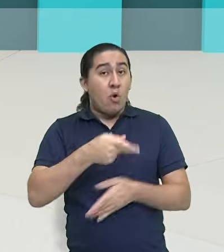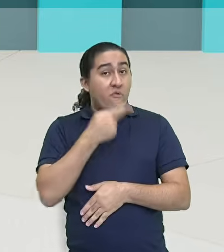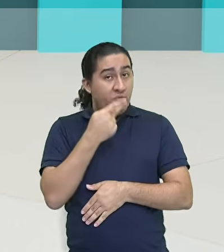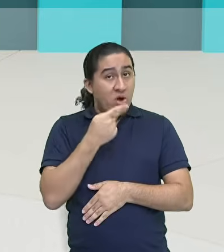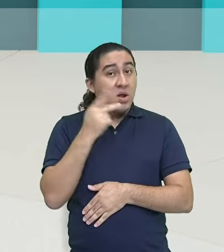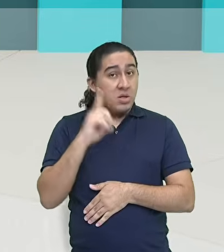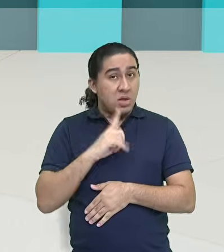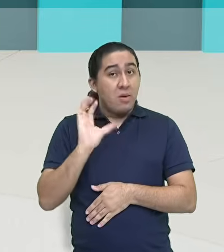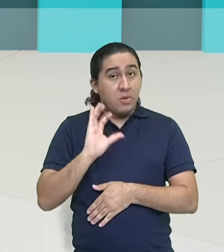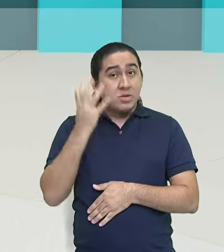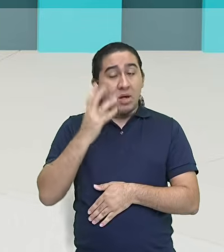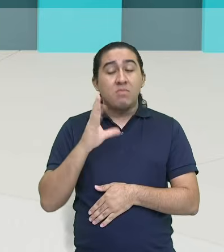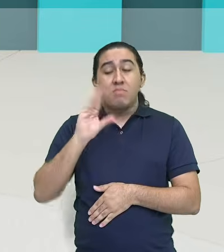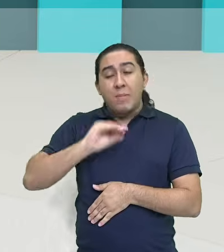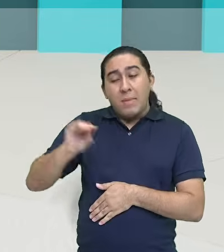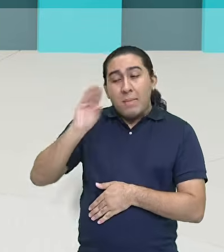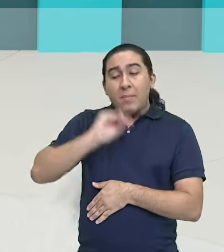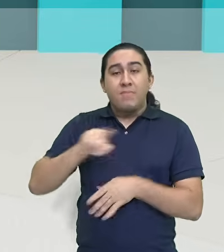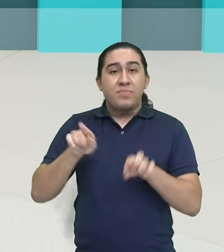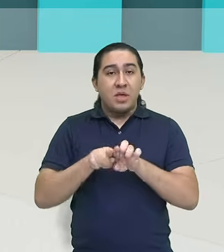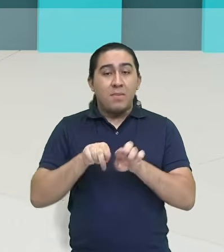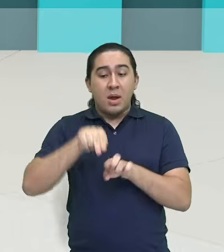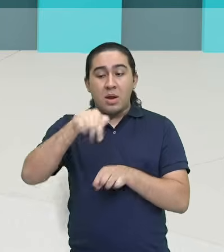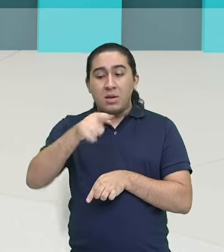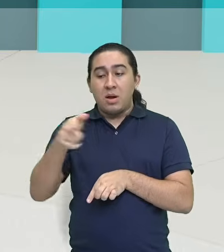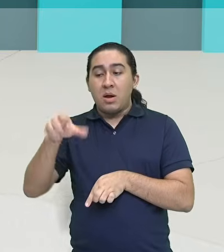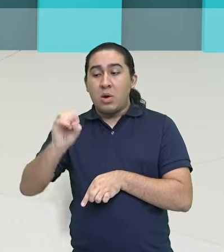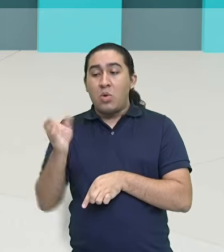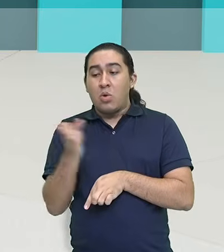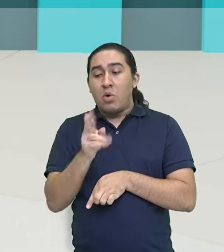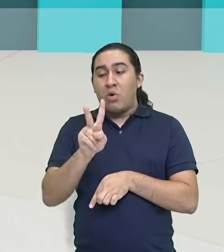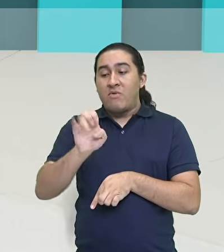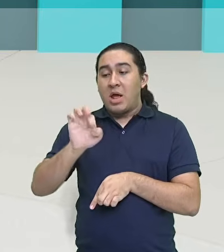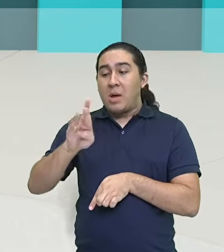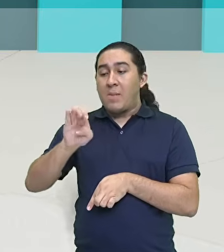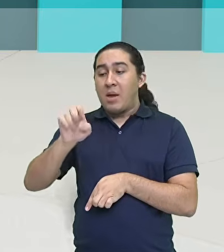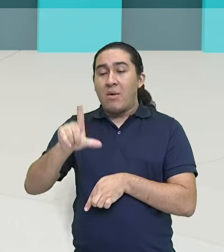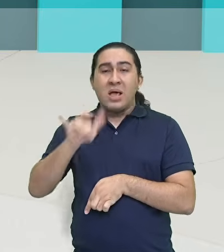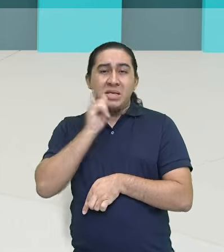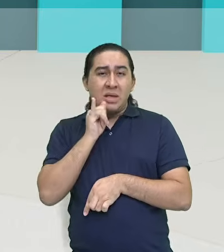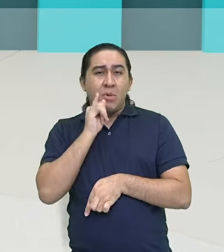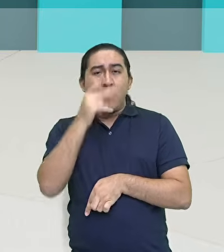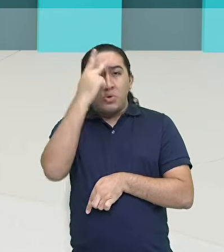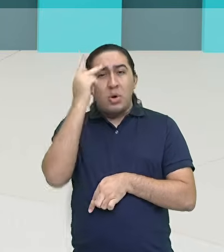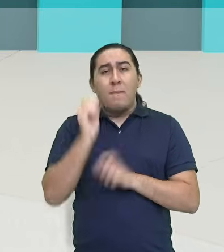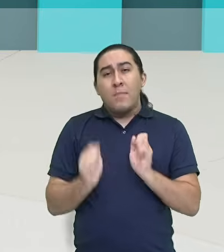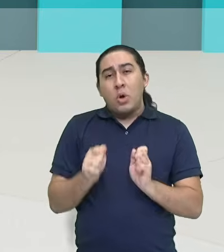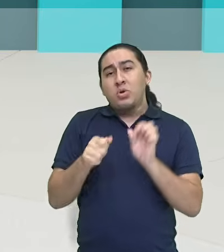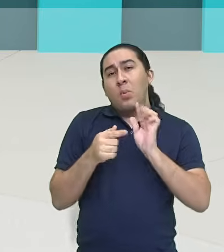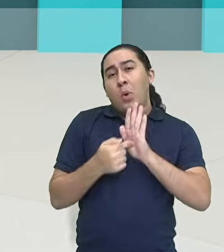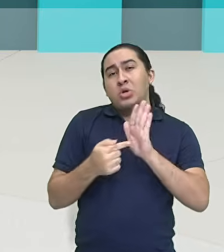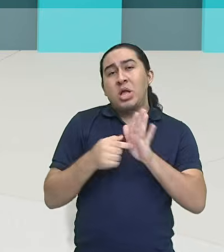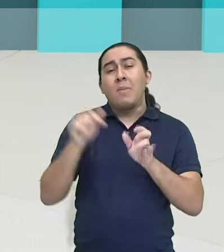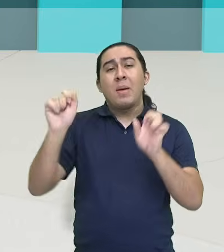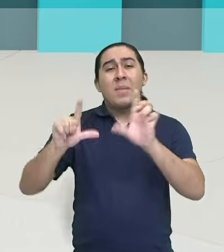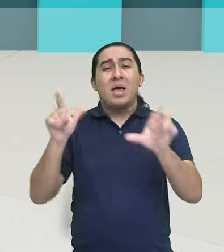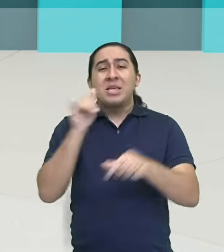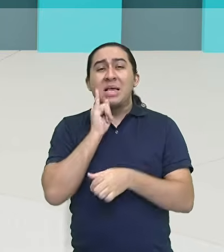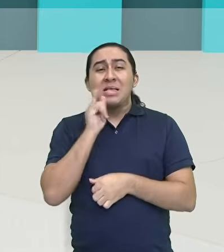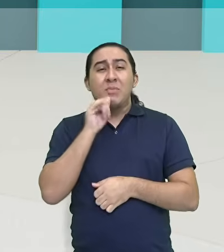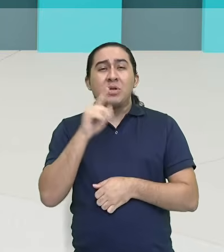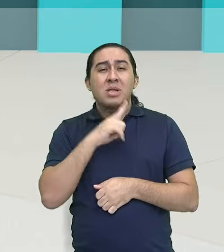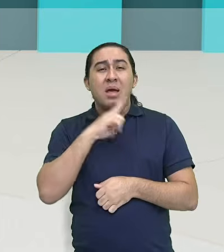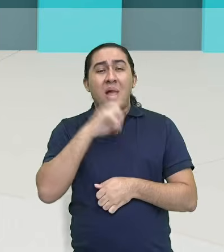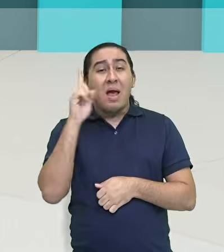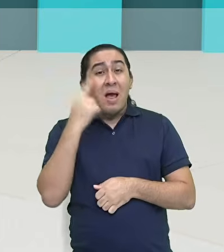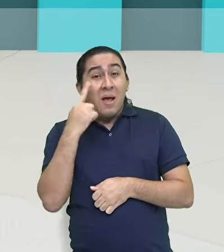aí acontecendo. E não verbal. Aí a pessoa mostra uma imagem, inclusive, não sei se vocês já viram no YouTube, clique aqui,